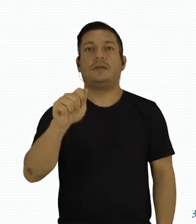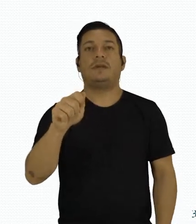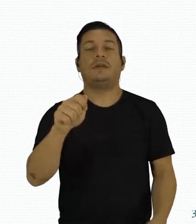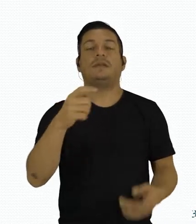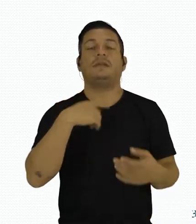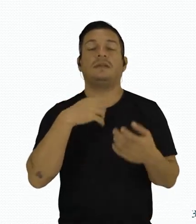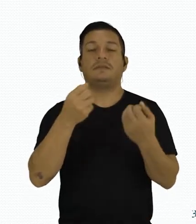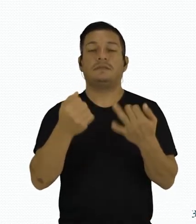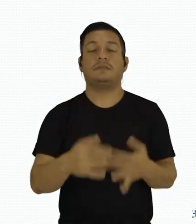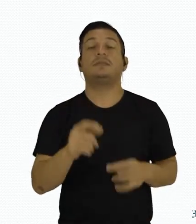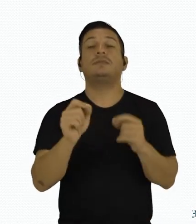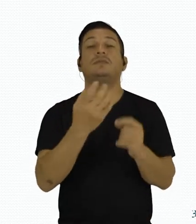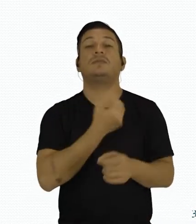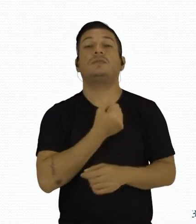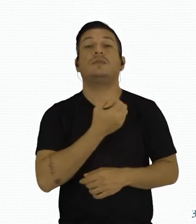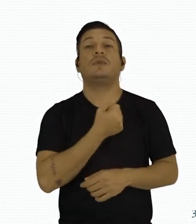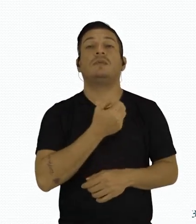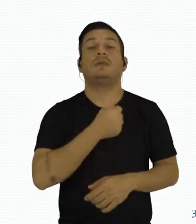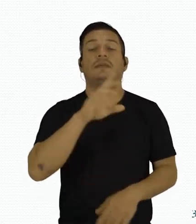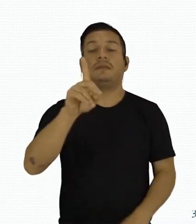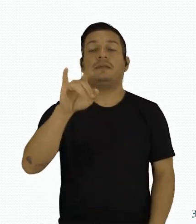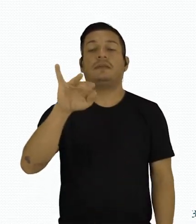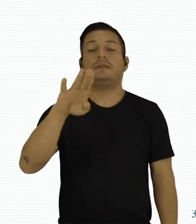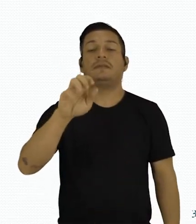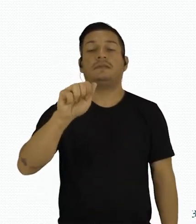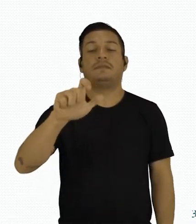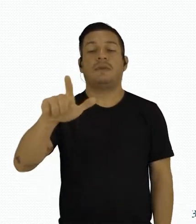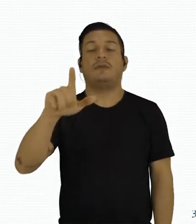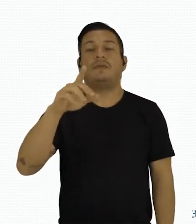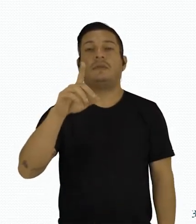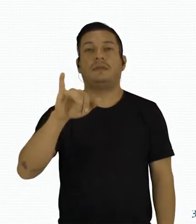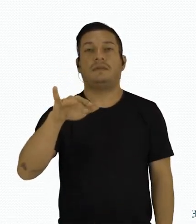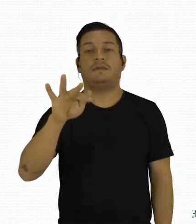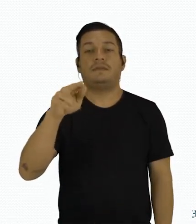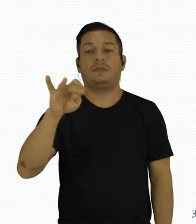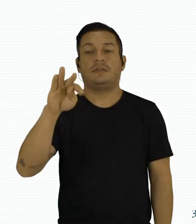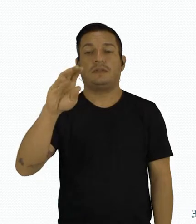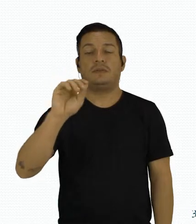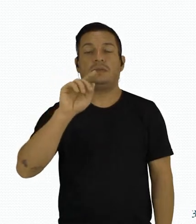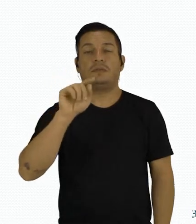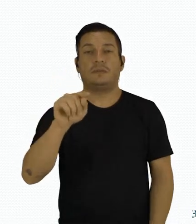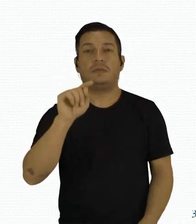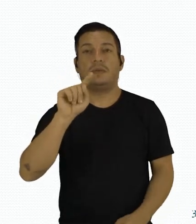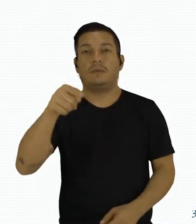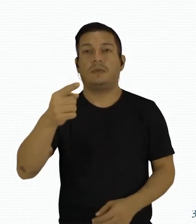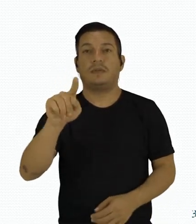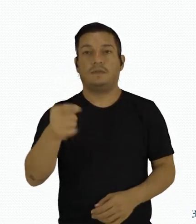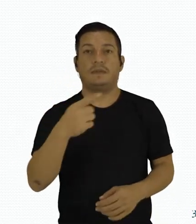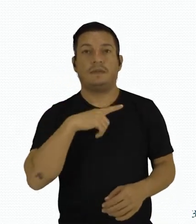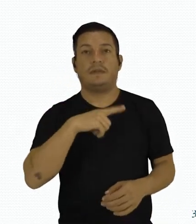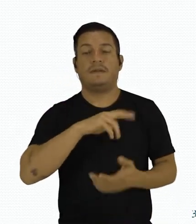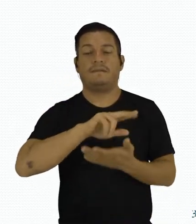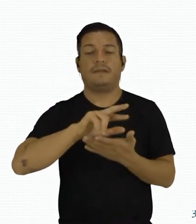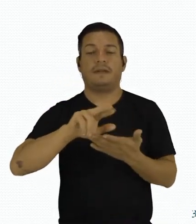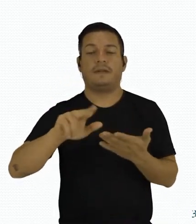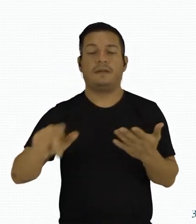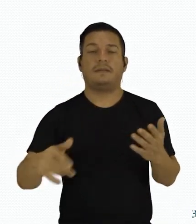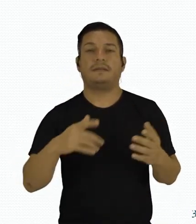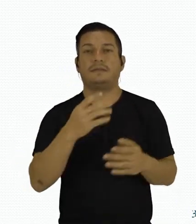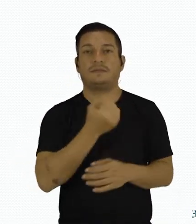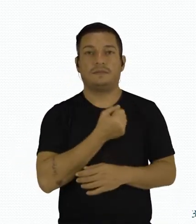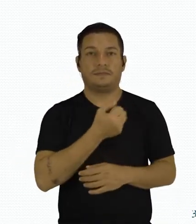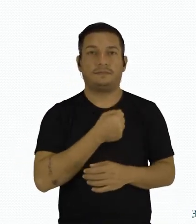com números decimais infinitos. Ou seja, primeiro ponto, após a vírgula nós temos infinitas casas